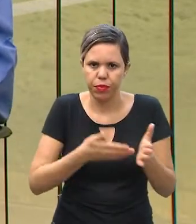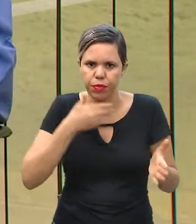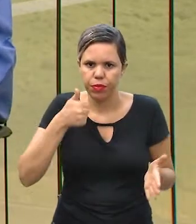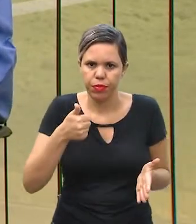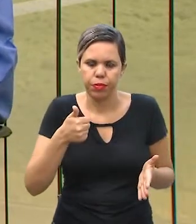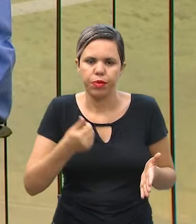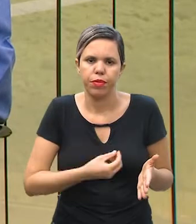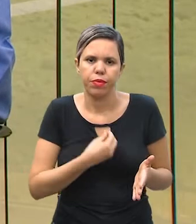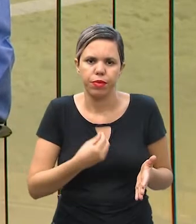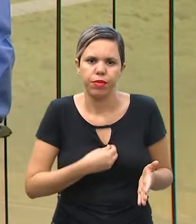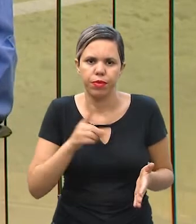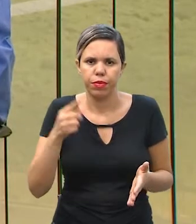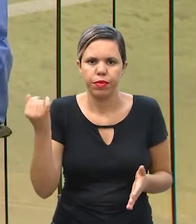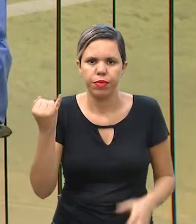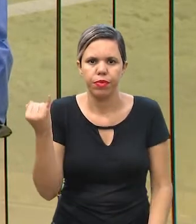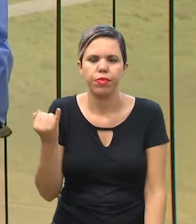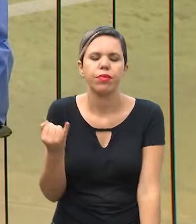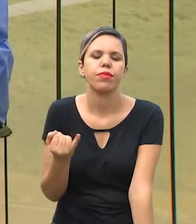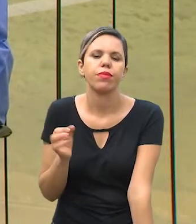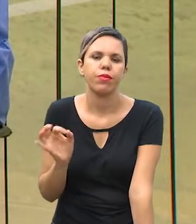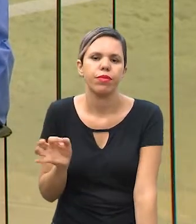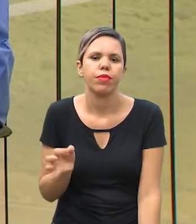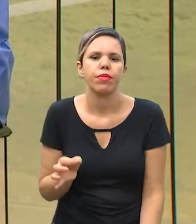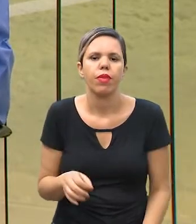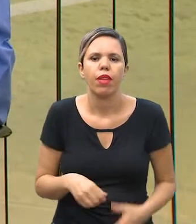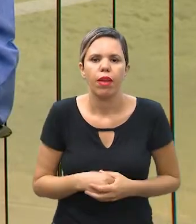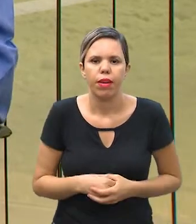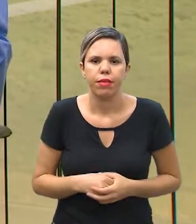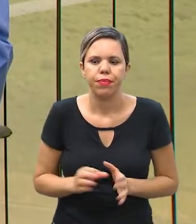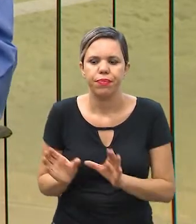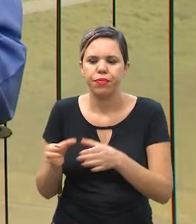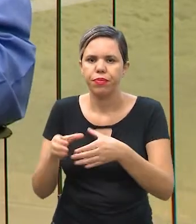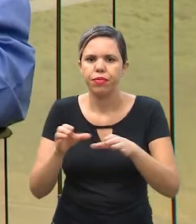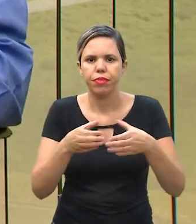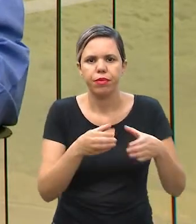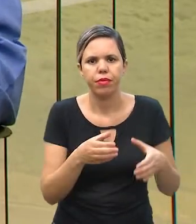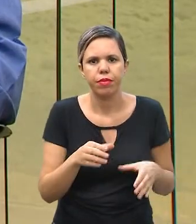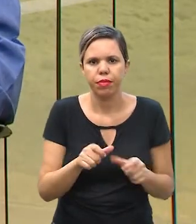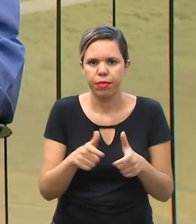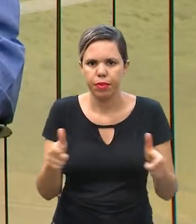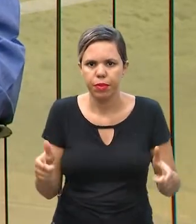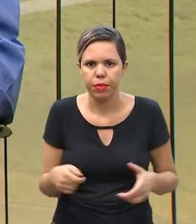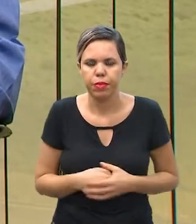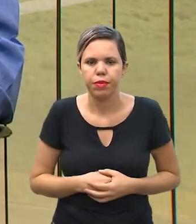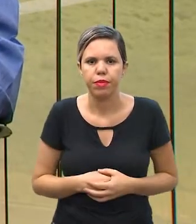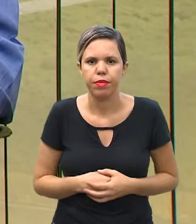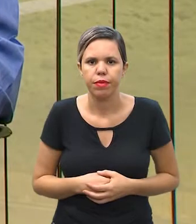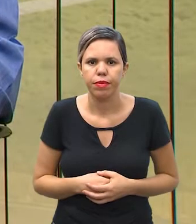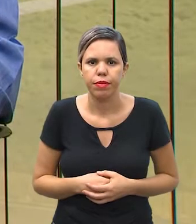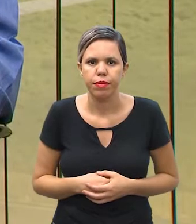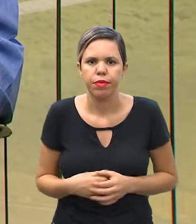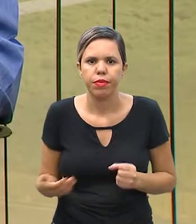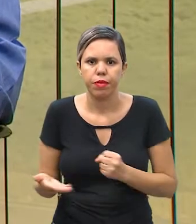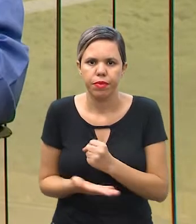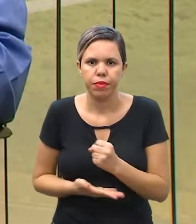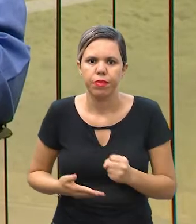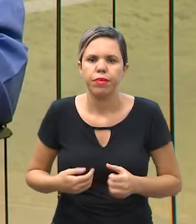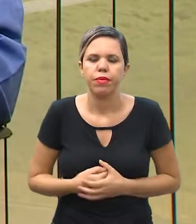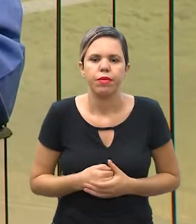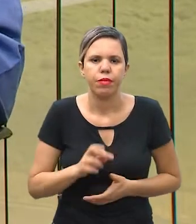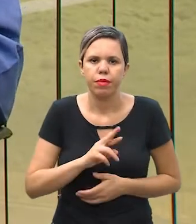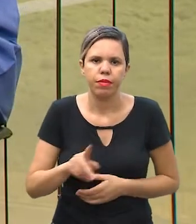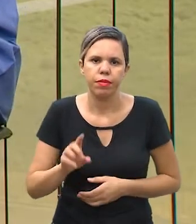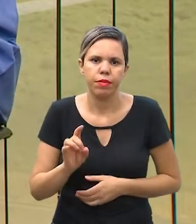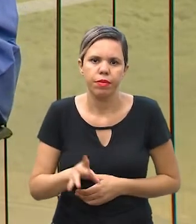para melhores condições de vida é importante, tá certo? Então, nas comunidades isso se ampliou, nas comunidades eclesiais de base, né? Porque aí